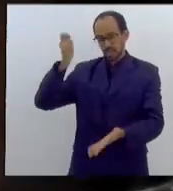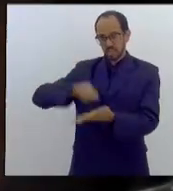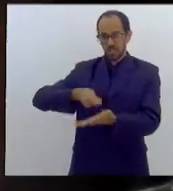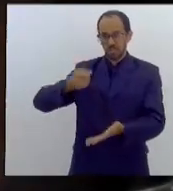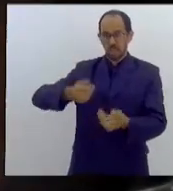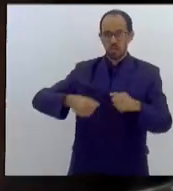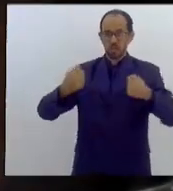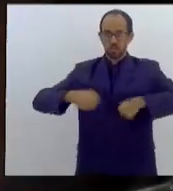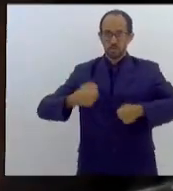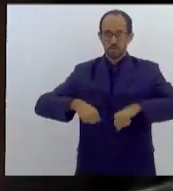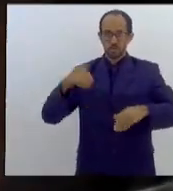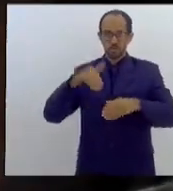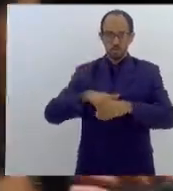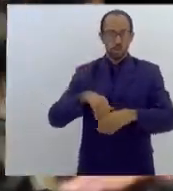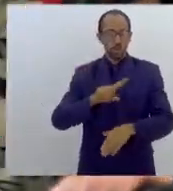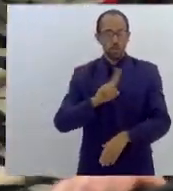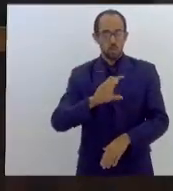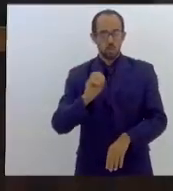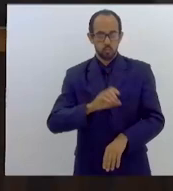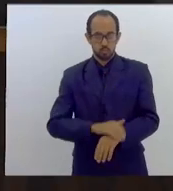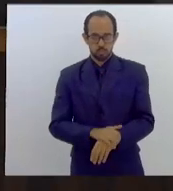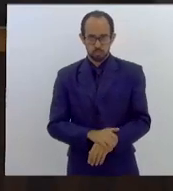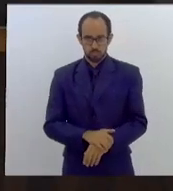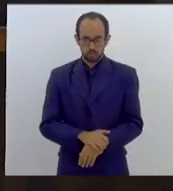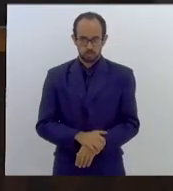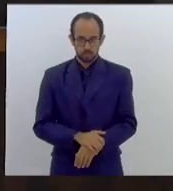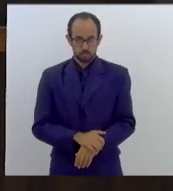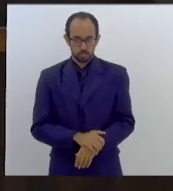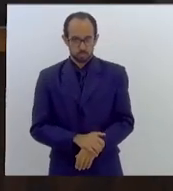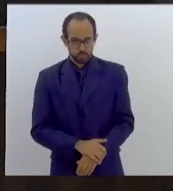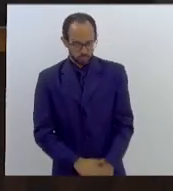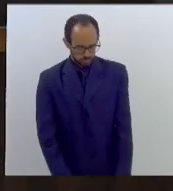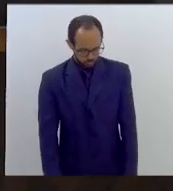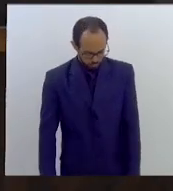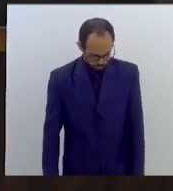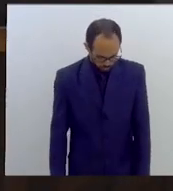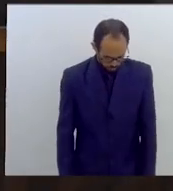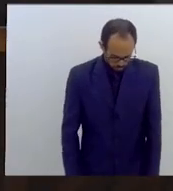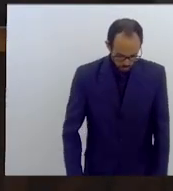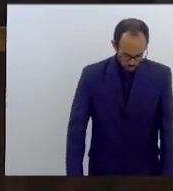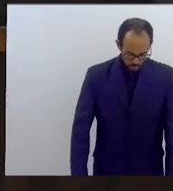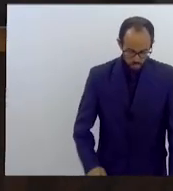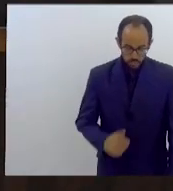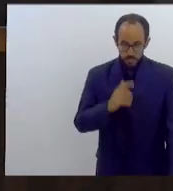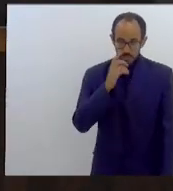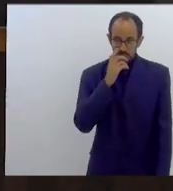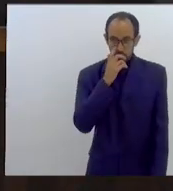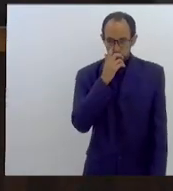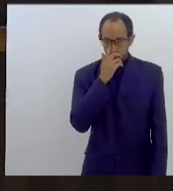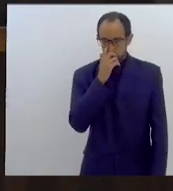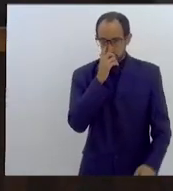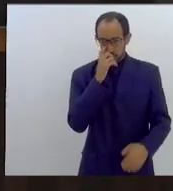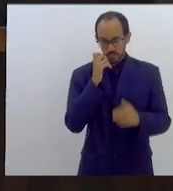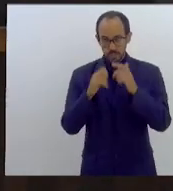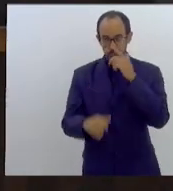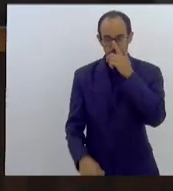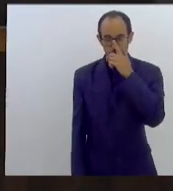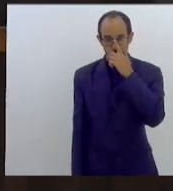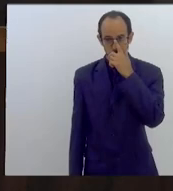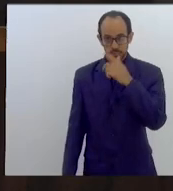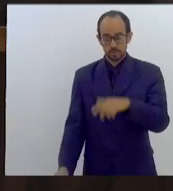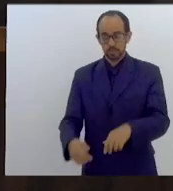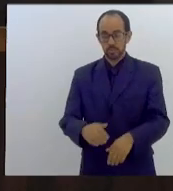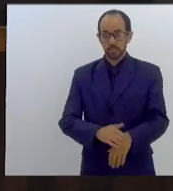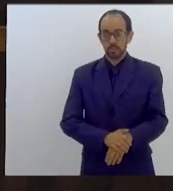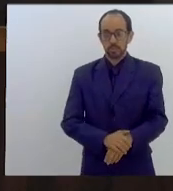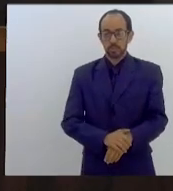deve votar, o que se não deve votar. Peraí, Chico, vamos encerrar. Não, mas está bem claro. Deixa a deputada. Agradeço, Lucinho.